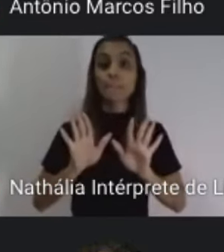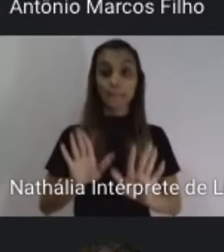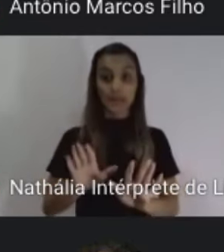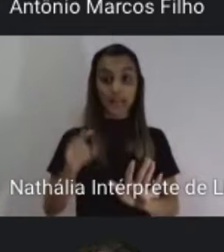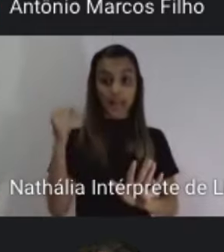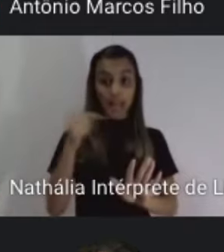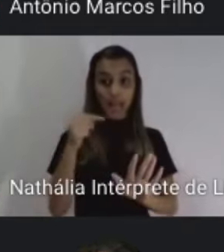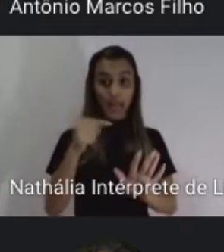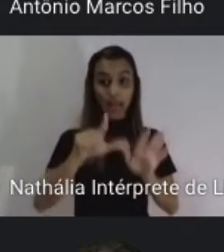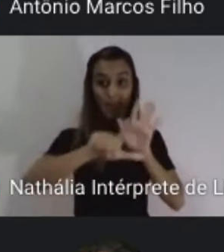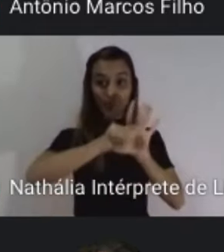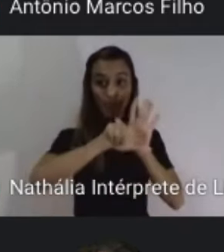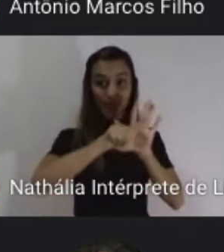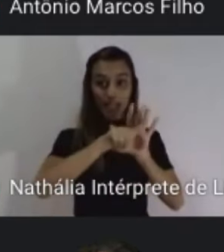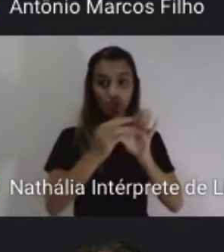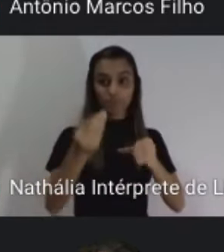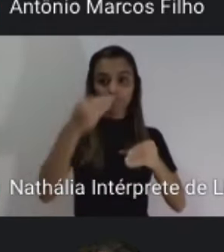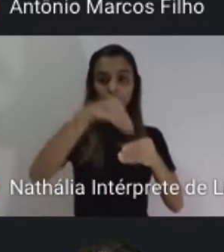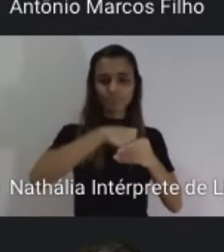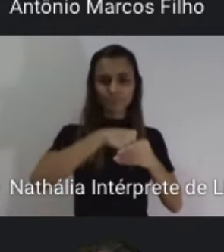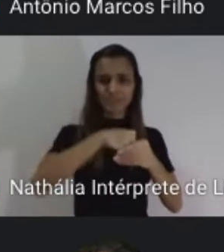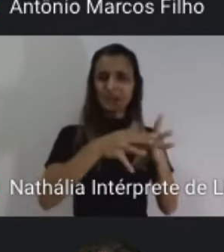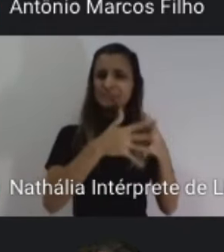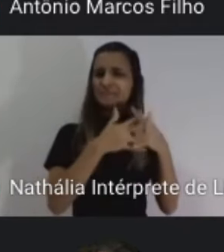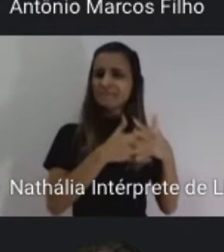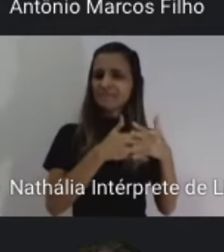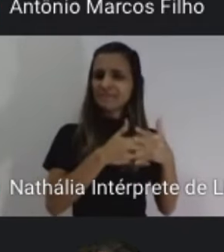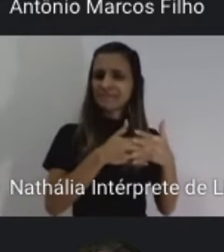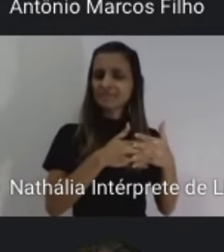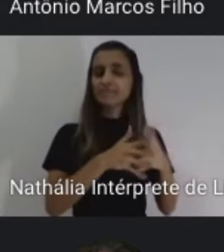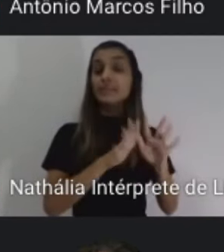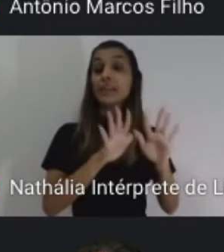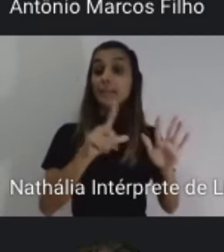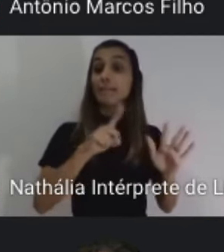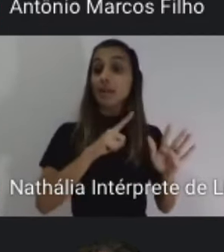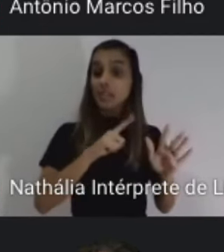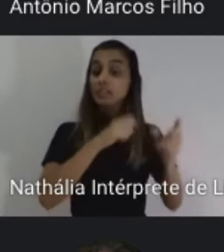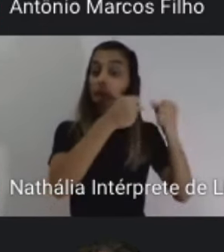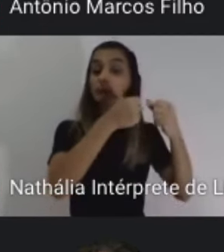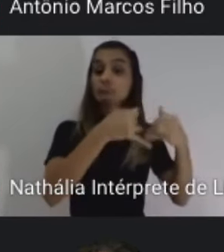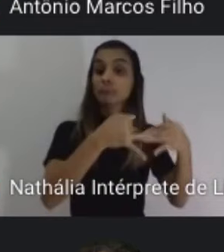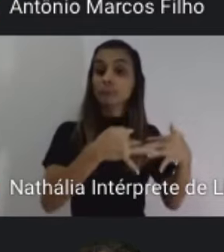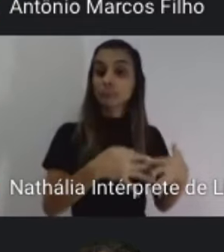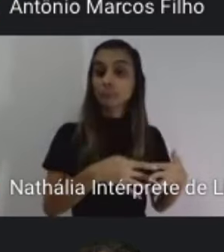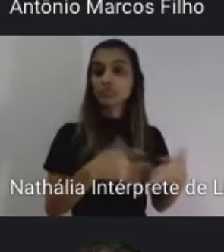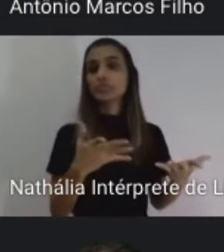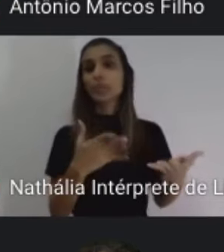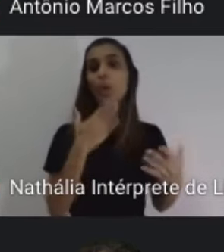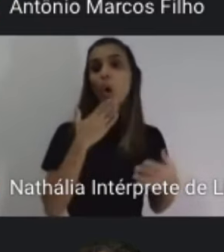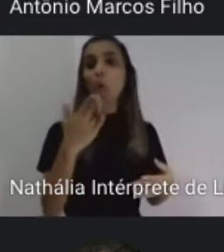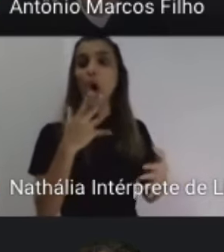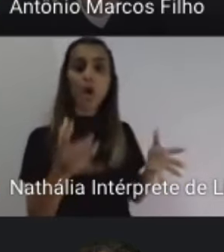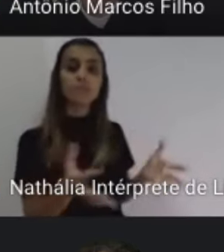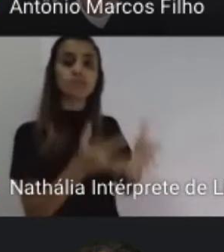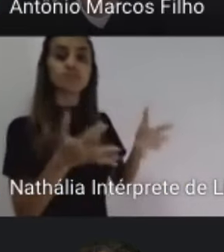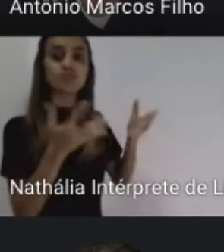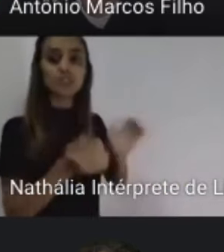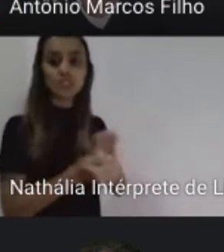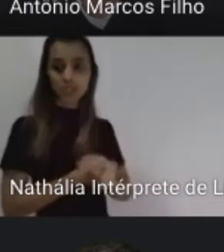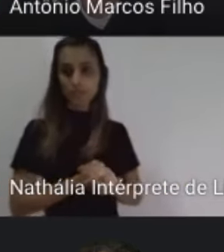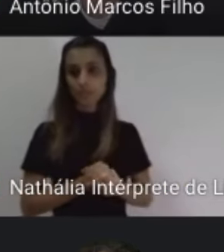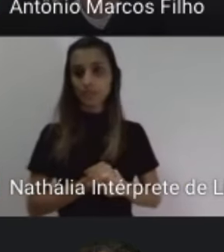ainda que de modo muito complicado, tá? Você tem à disposição de quais são essas motivações. Então, você tem lá. Então, uma